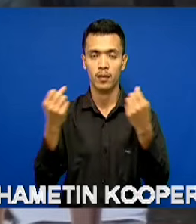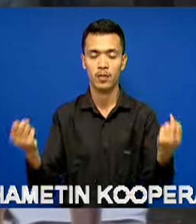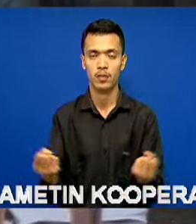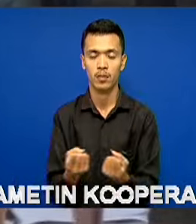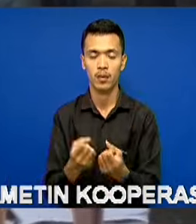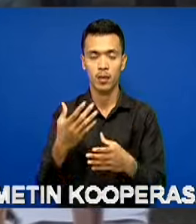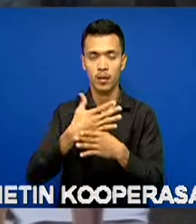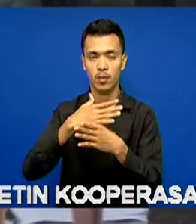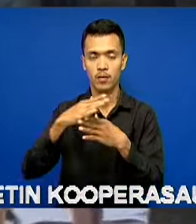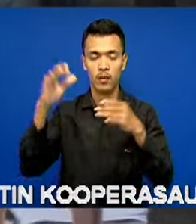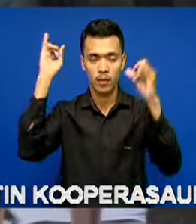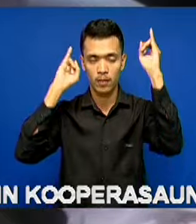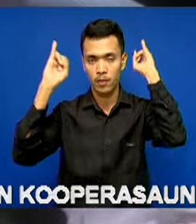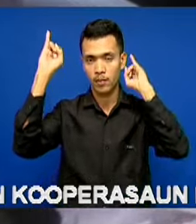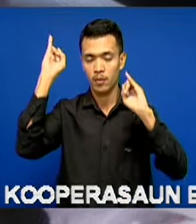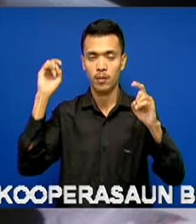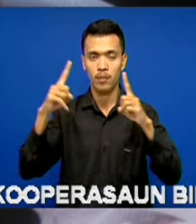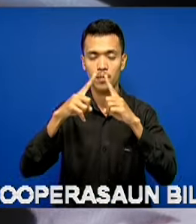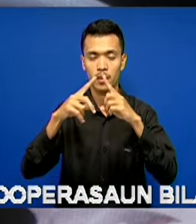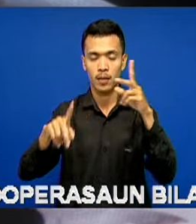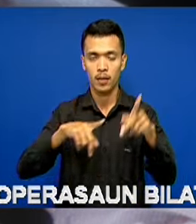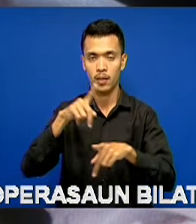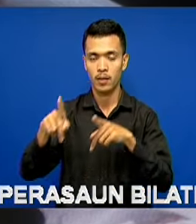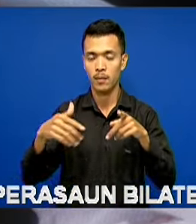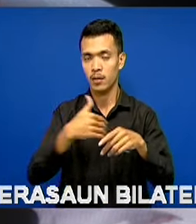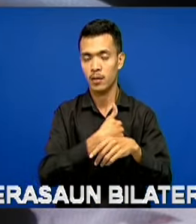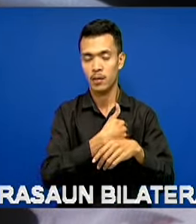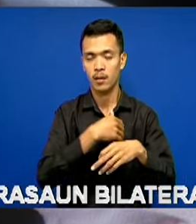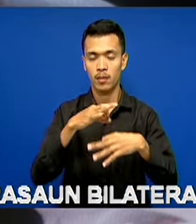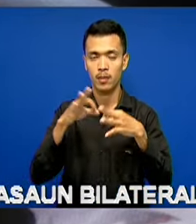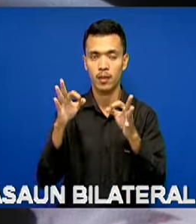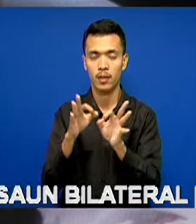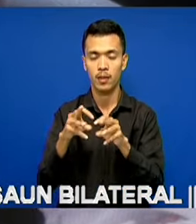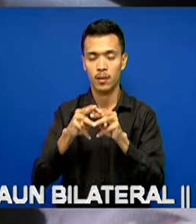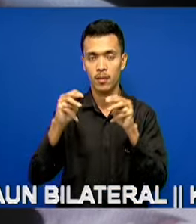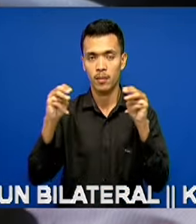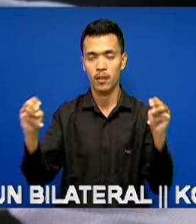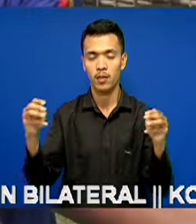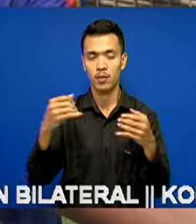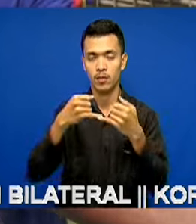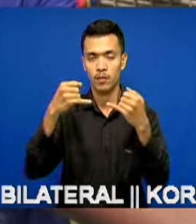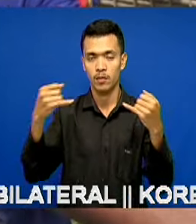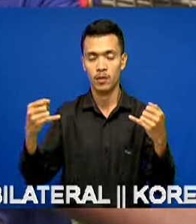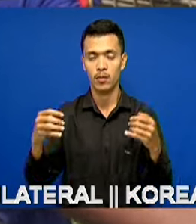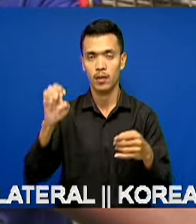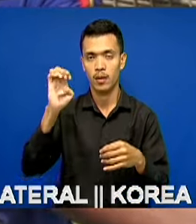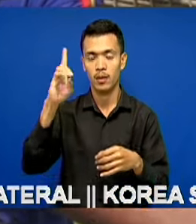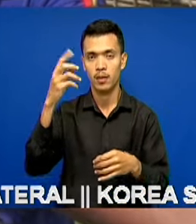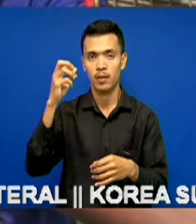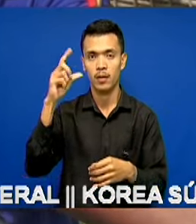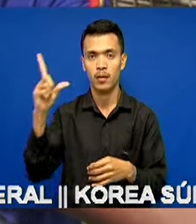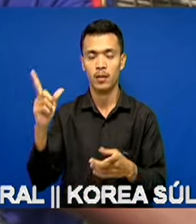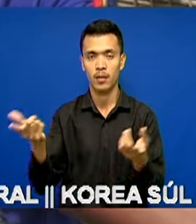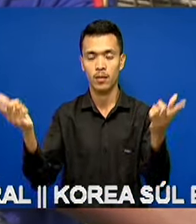faha informação ba cliente nebe makasidau que instala metro contador, nune parte EDTLEP atu monta. Positivo hoje no Maia, né?